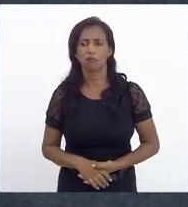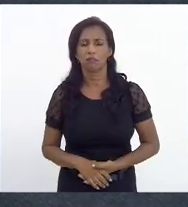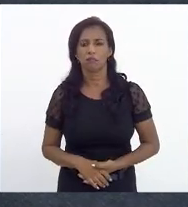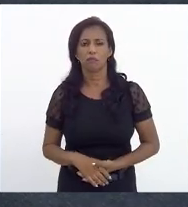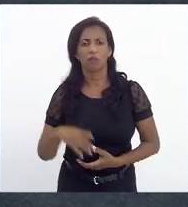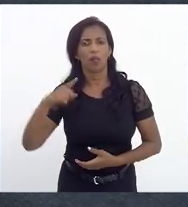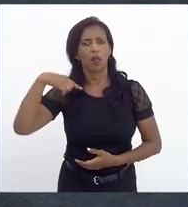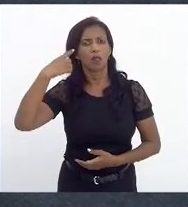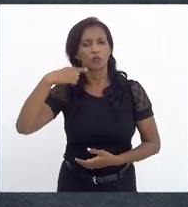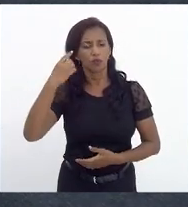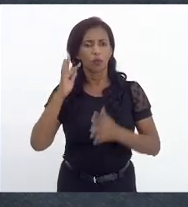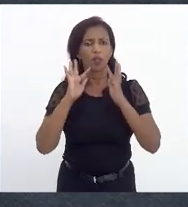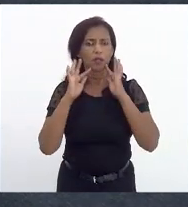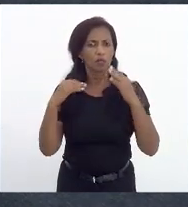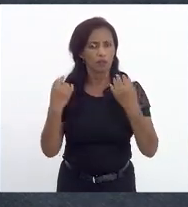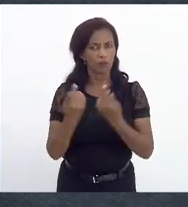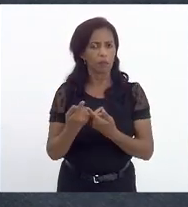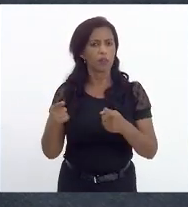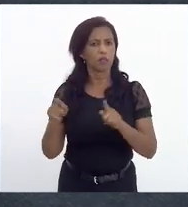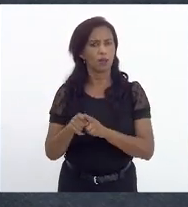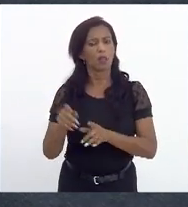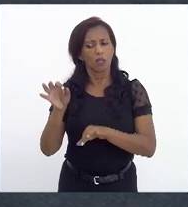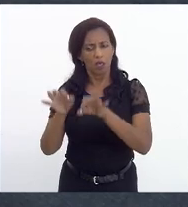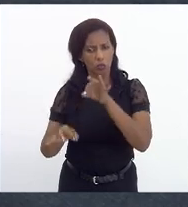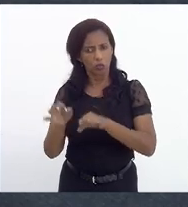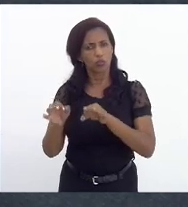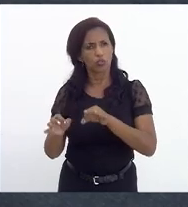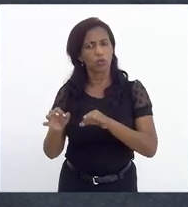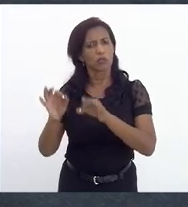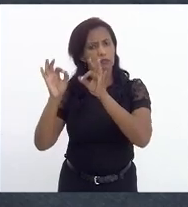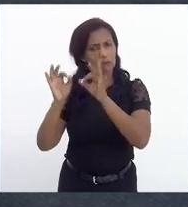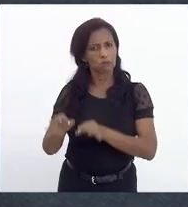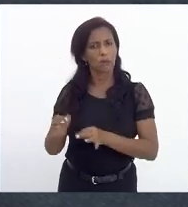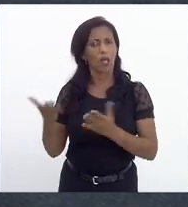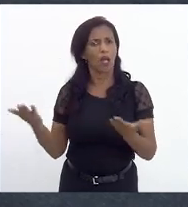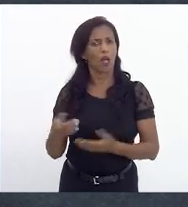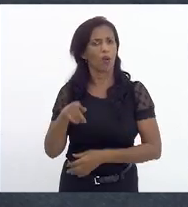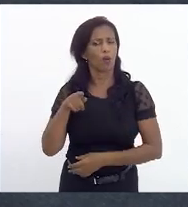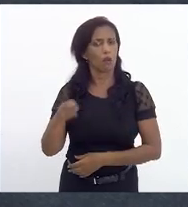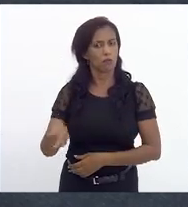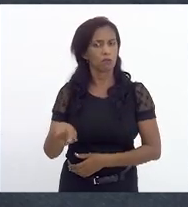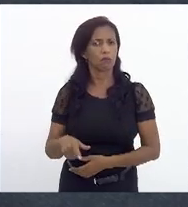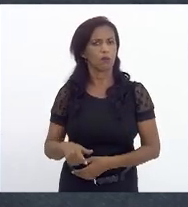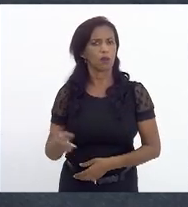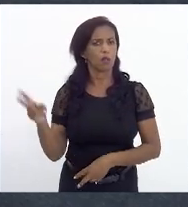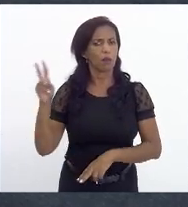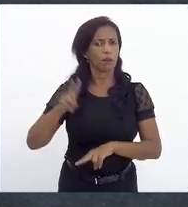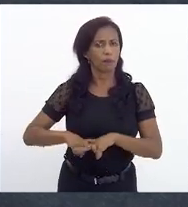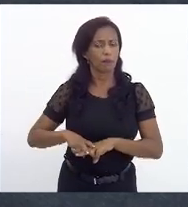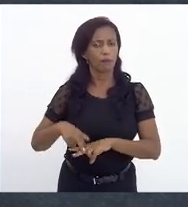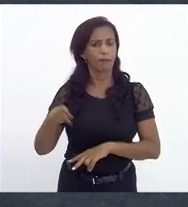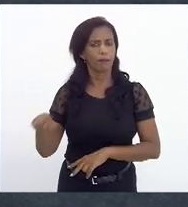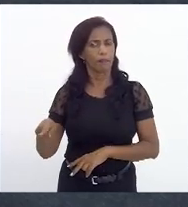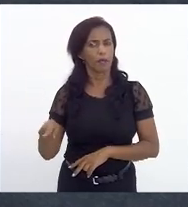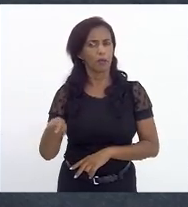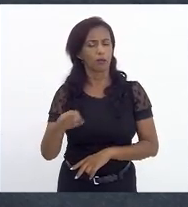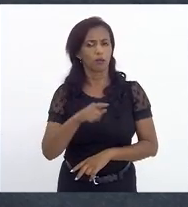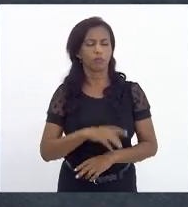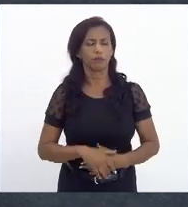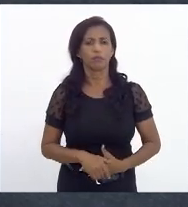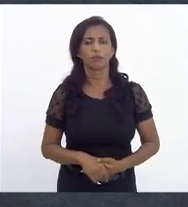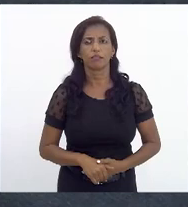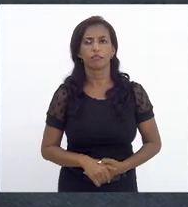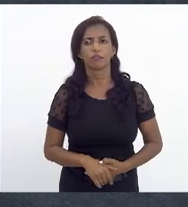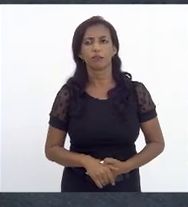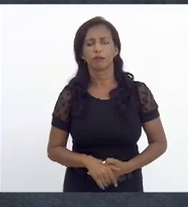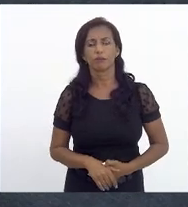à advogada da família que a justiça foi feita e ele agora está em custódia aí do sistema